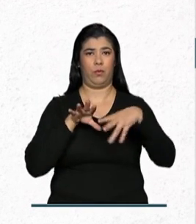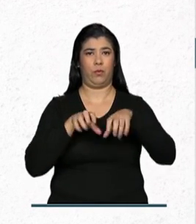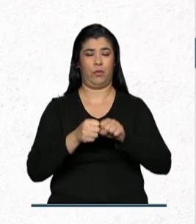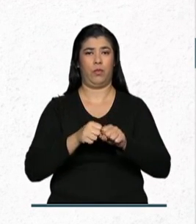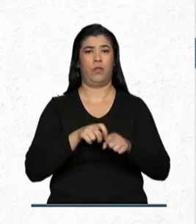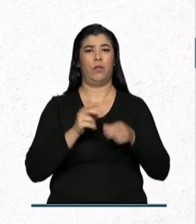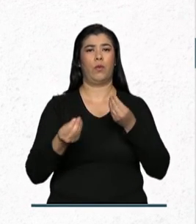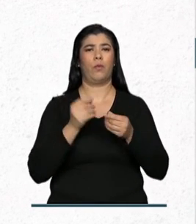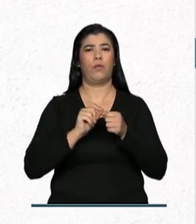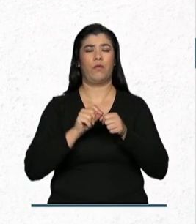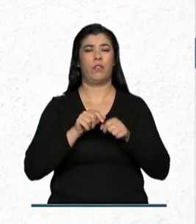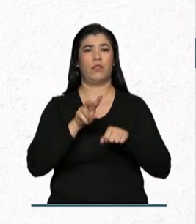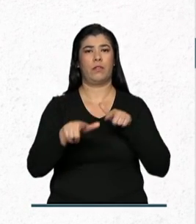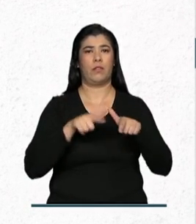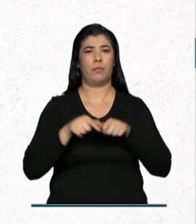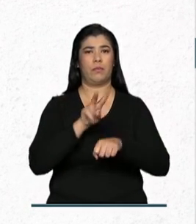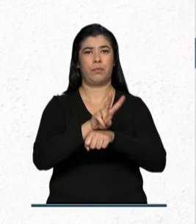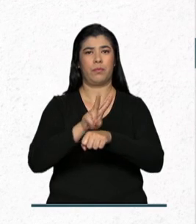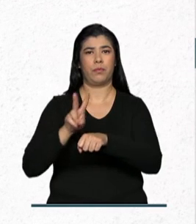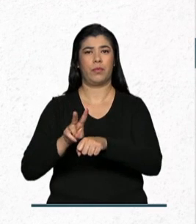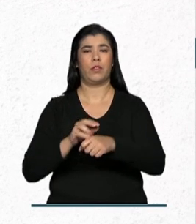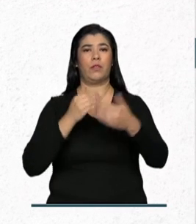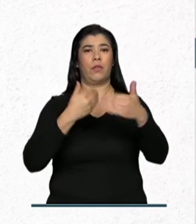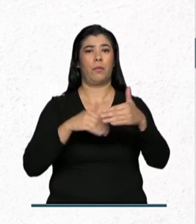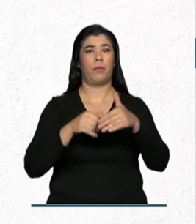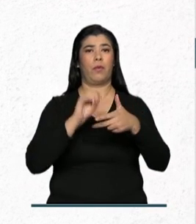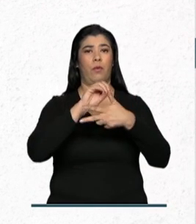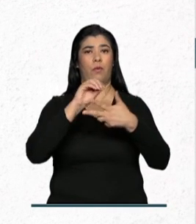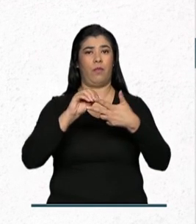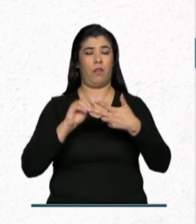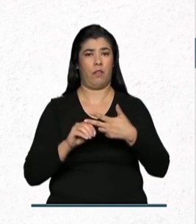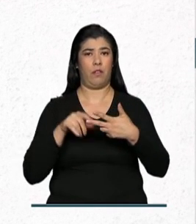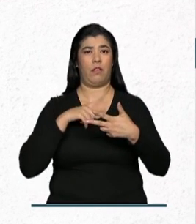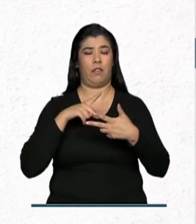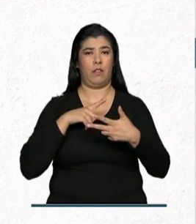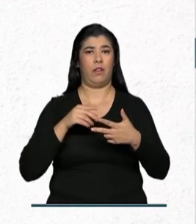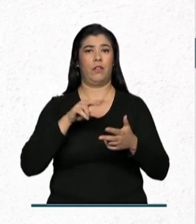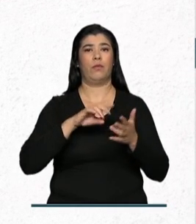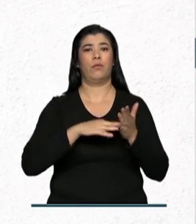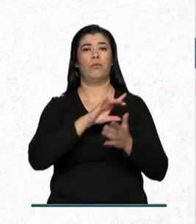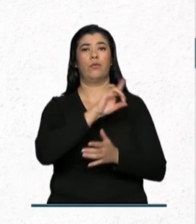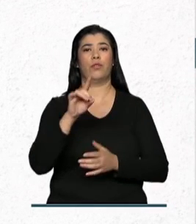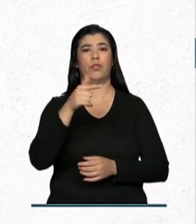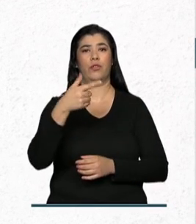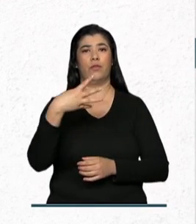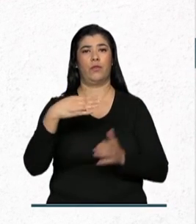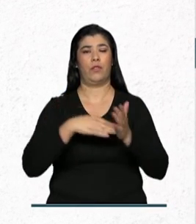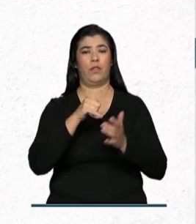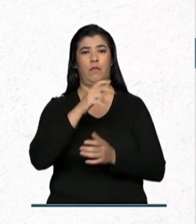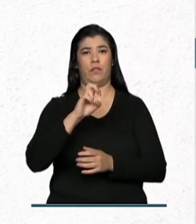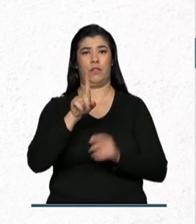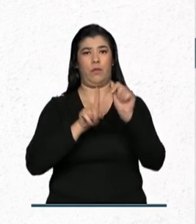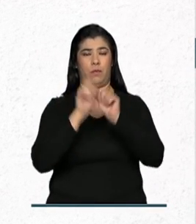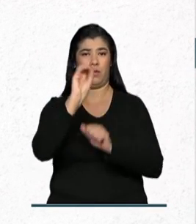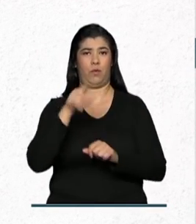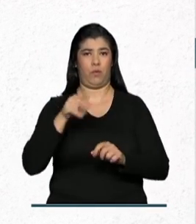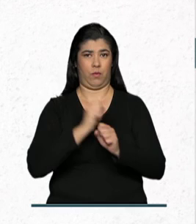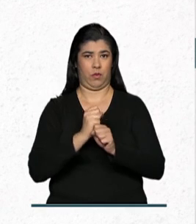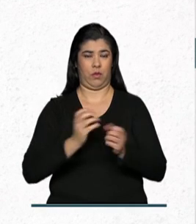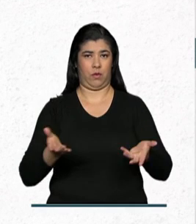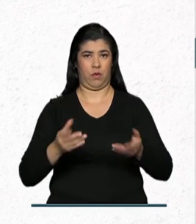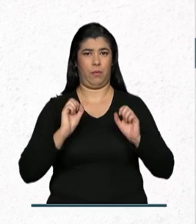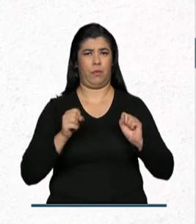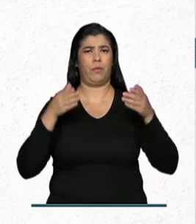no monitoramento e controle da aplicação do Exame Nacional do Ensino Médio em 24 e 25 de outubro deste ano.